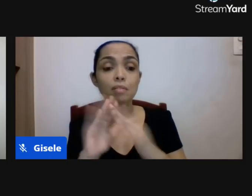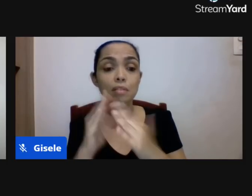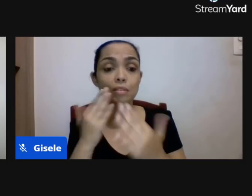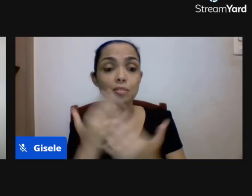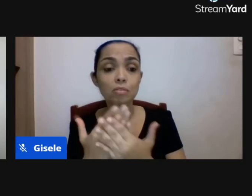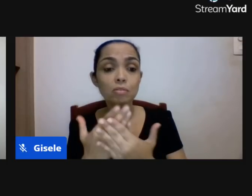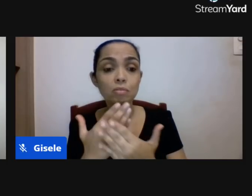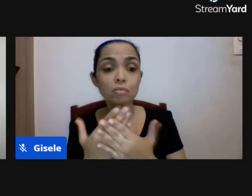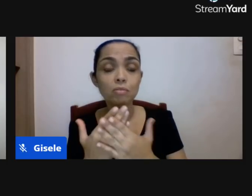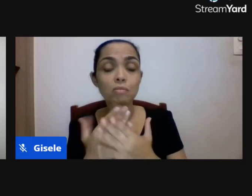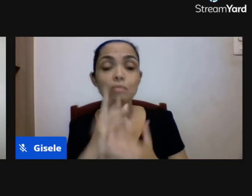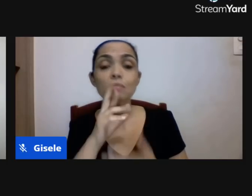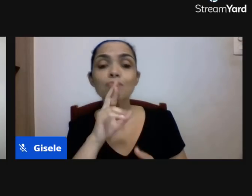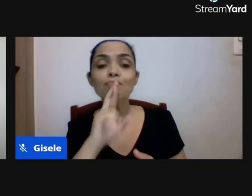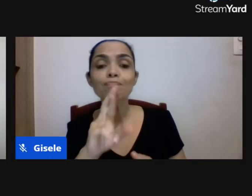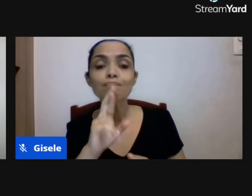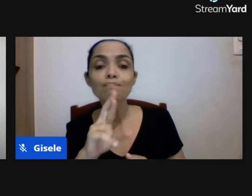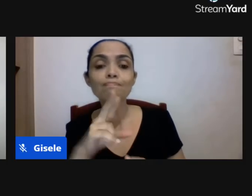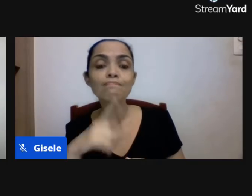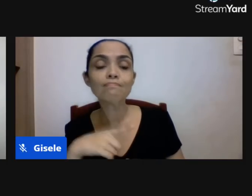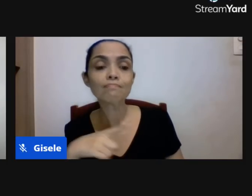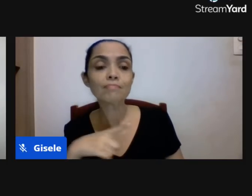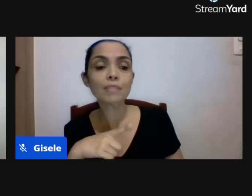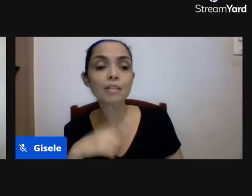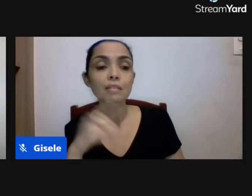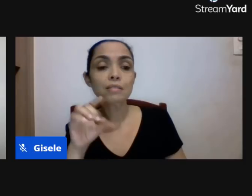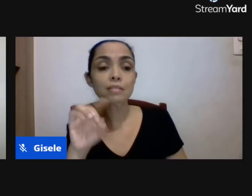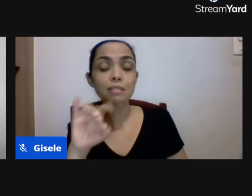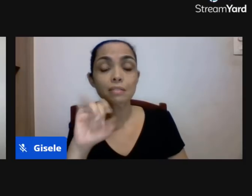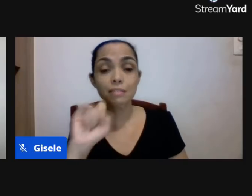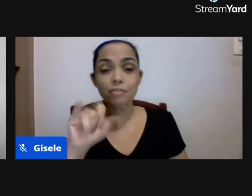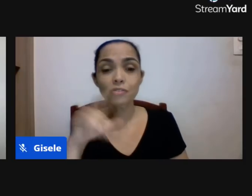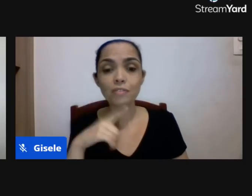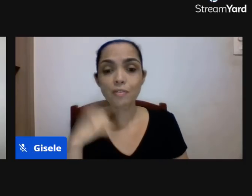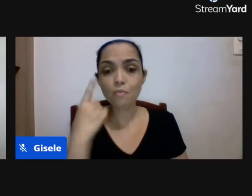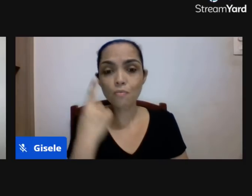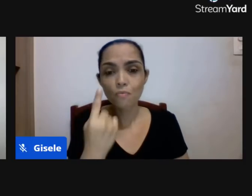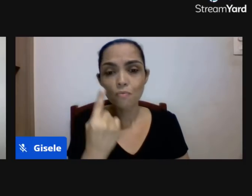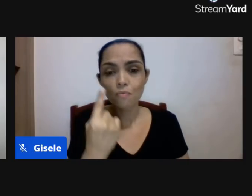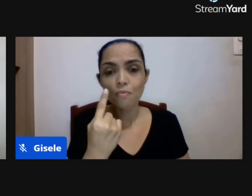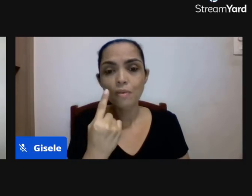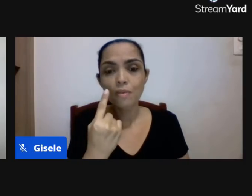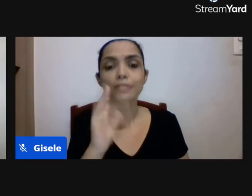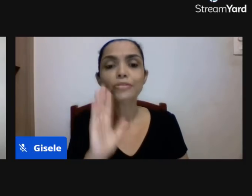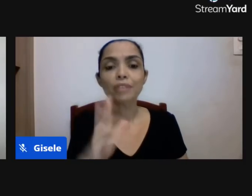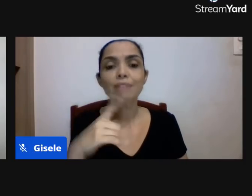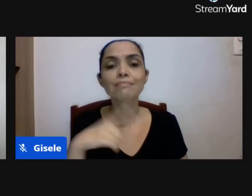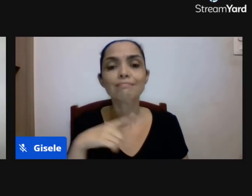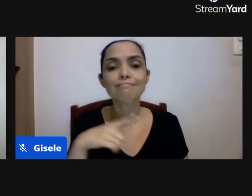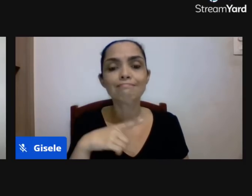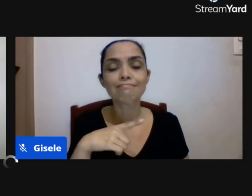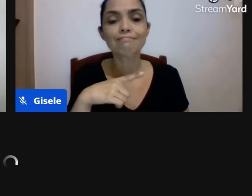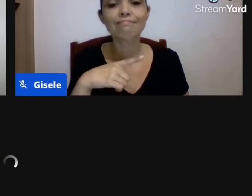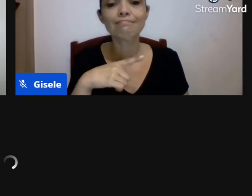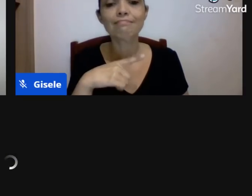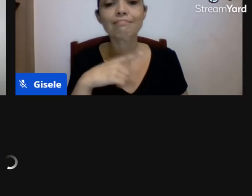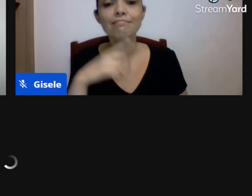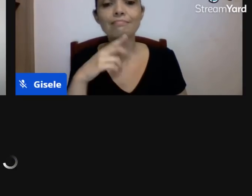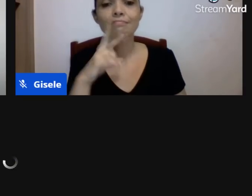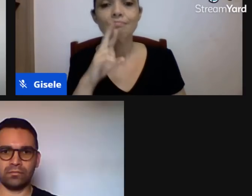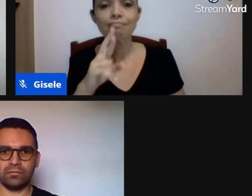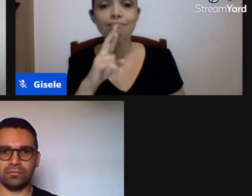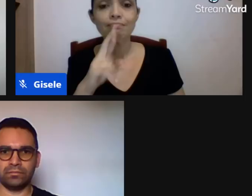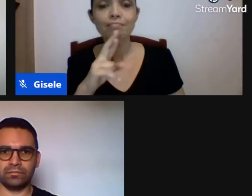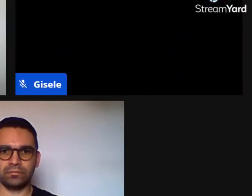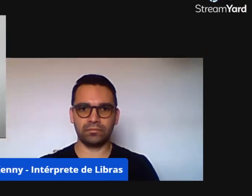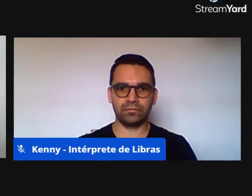notificaescola.covid@gmail.com, onde ainda que tenha só um caso na escola já é considerado um surto. Ainda que tenha só um caso, tem que